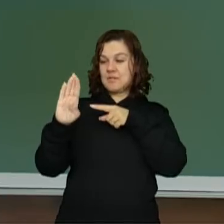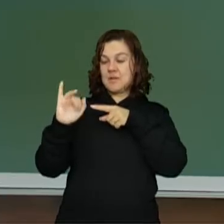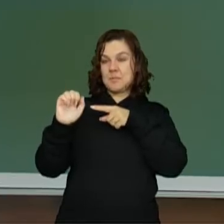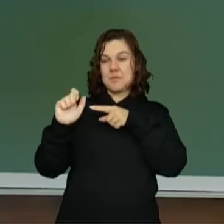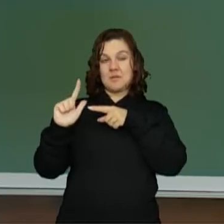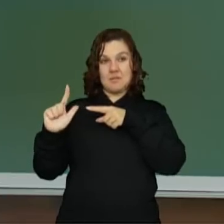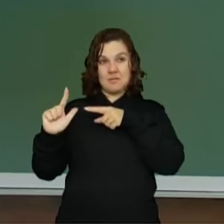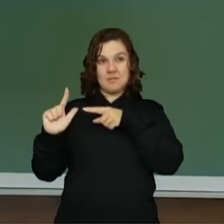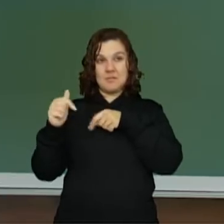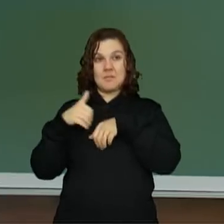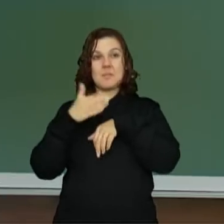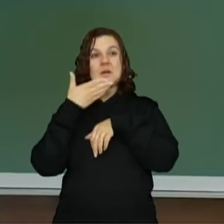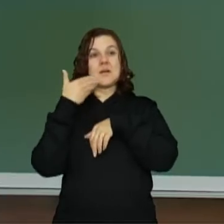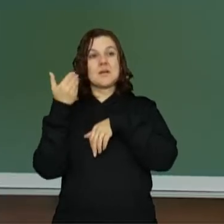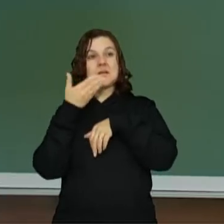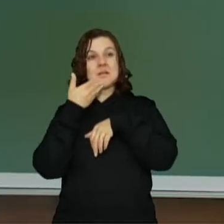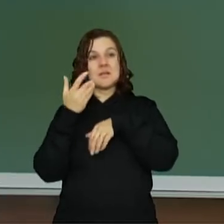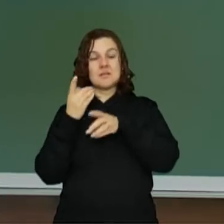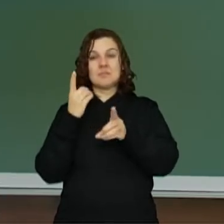para vocês